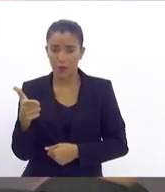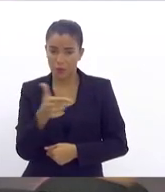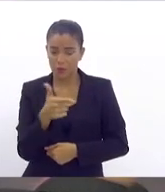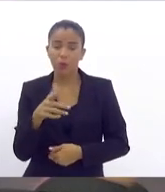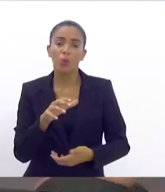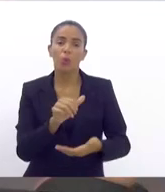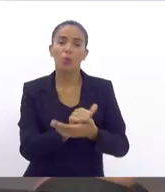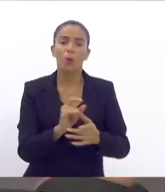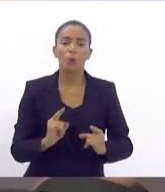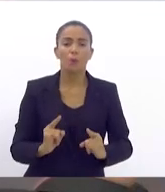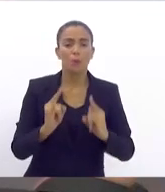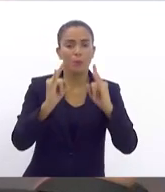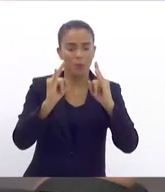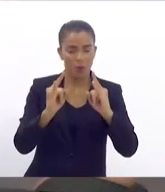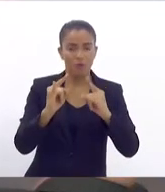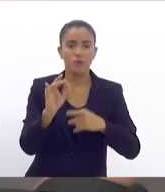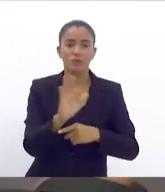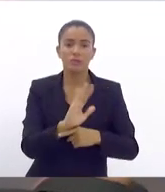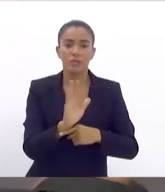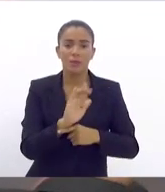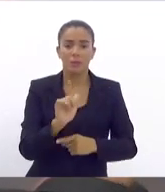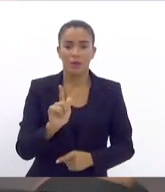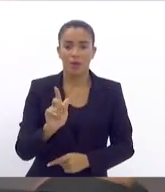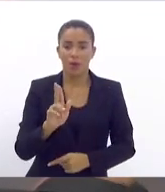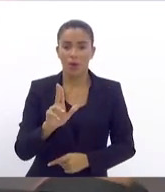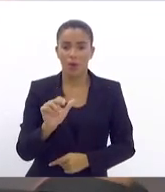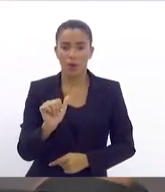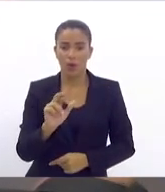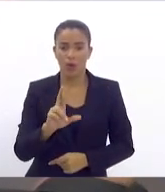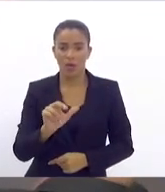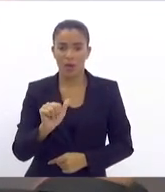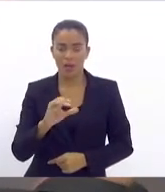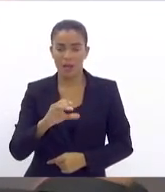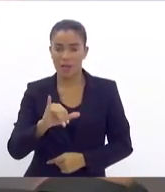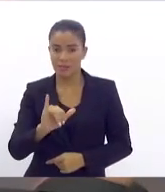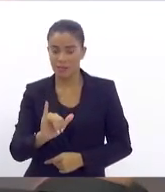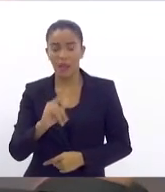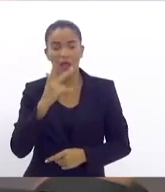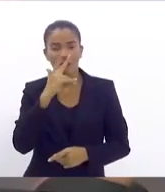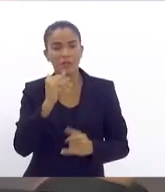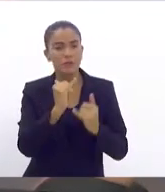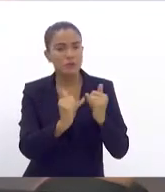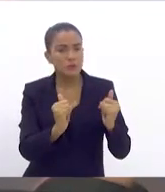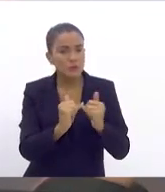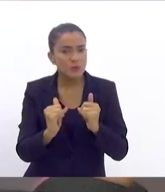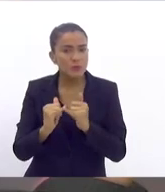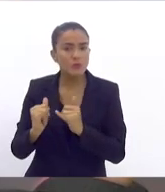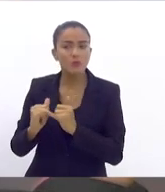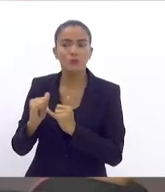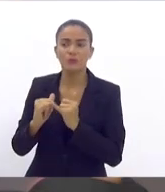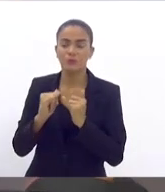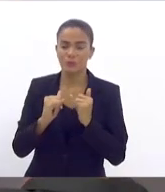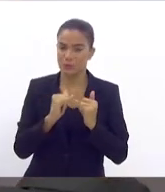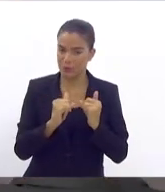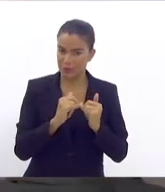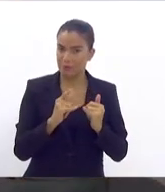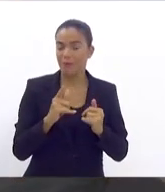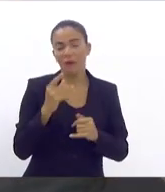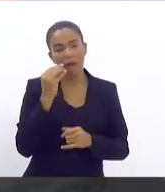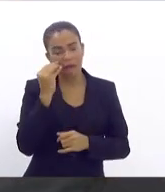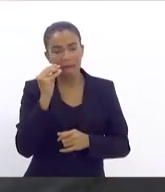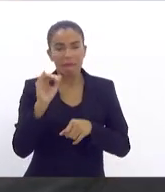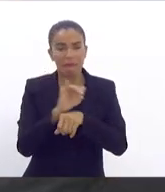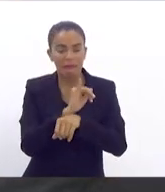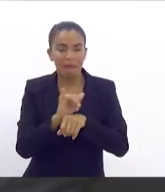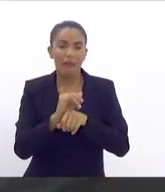imóvel onde está situado o cinema Guaraci. Então, ela fez tudo ali semelhante para que o projeto dela fosse aprovado do mesmo